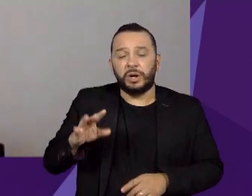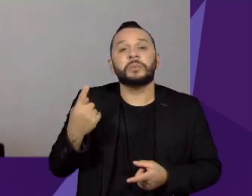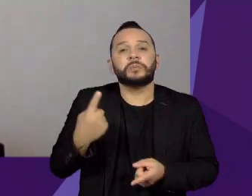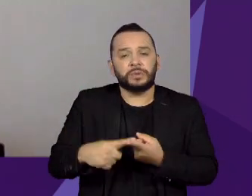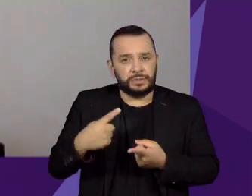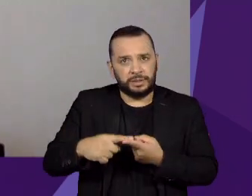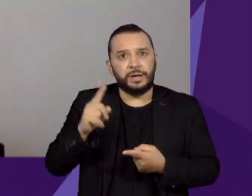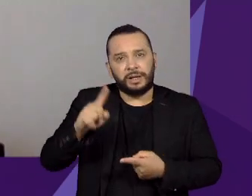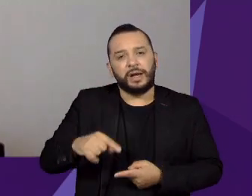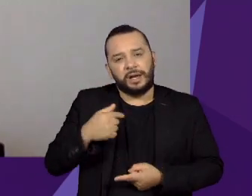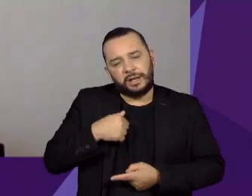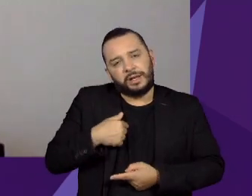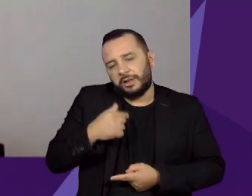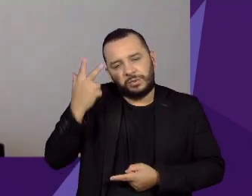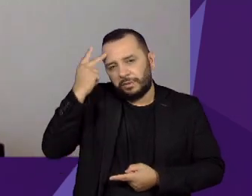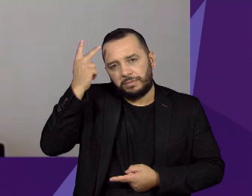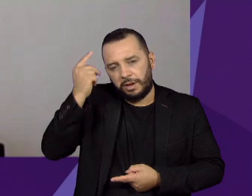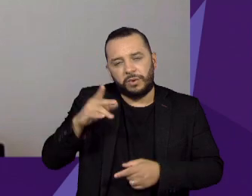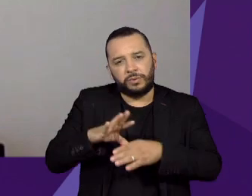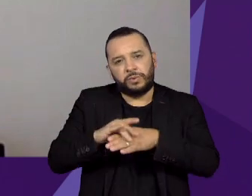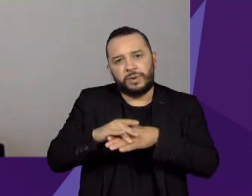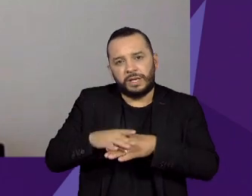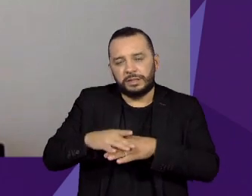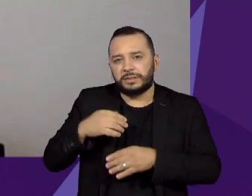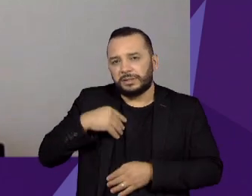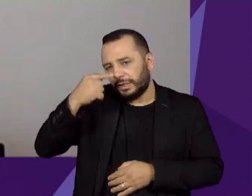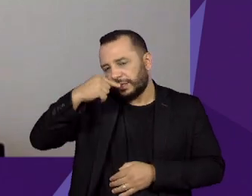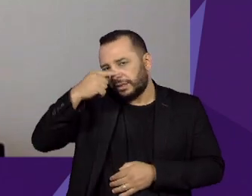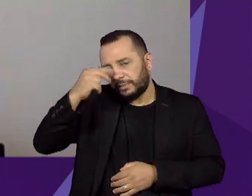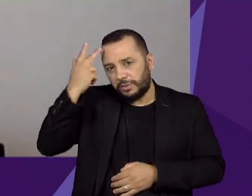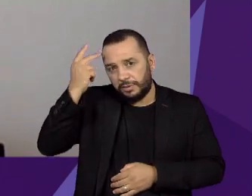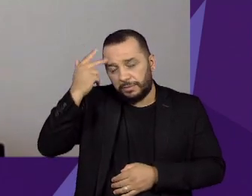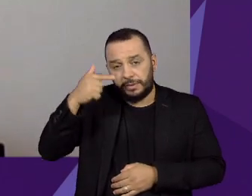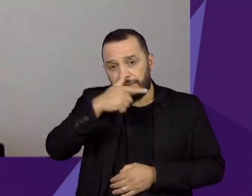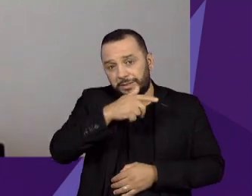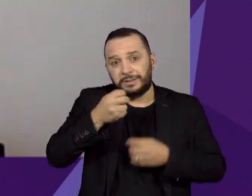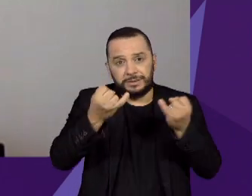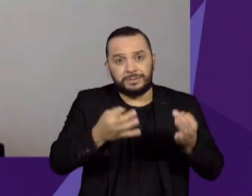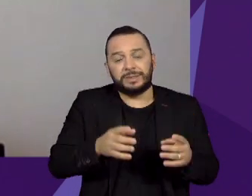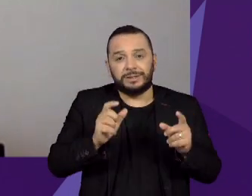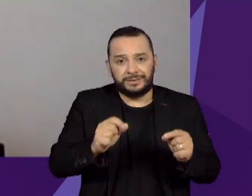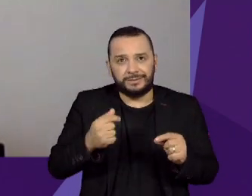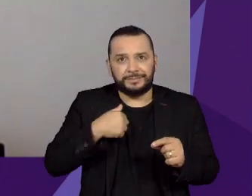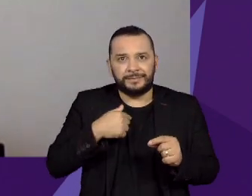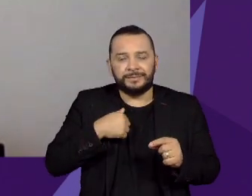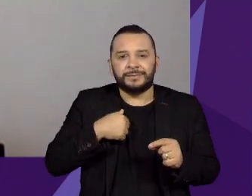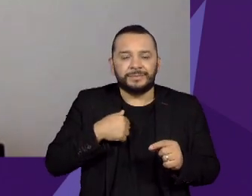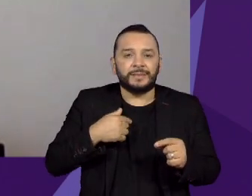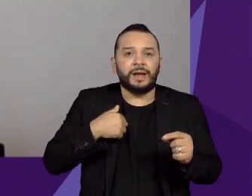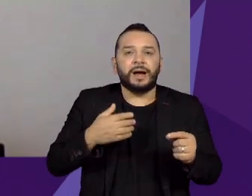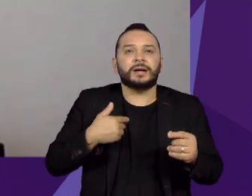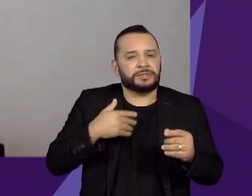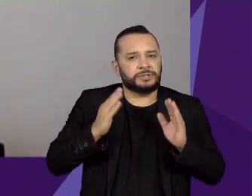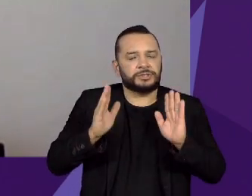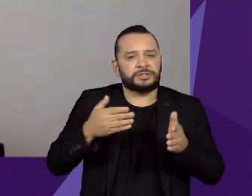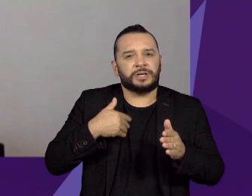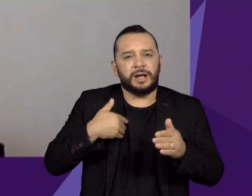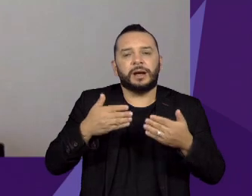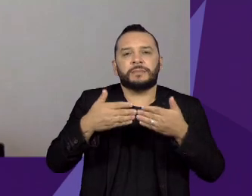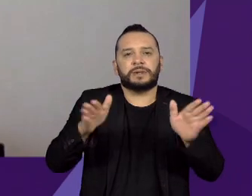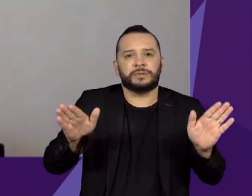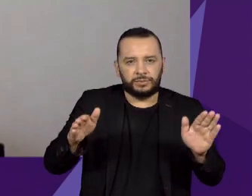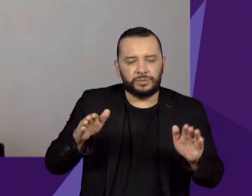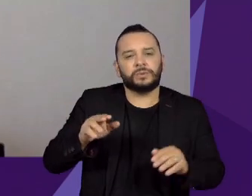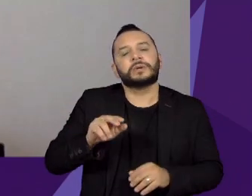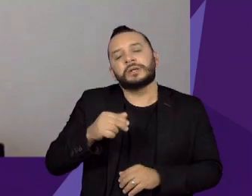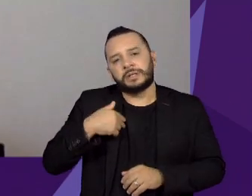doença respiratória convencional. Agora, eles não falam da abertura das unidades de saúde até a meia-noite, eles não falam da